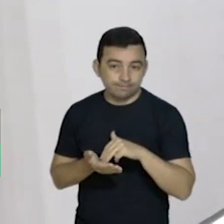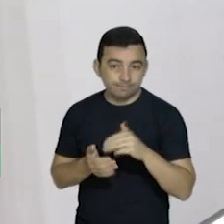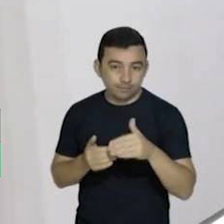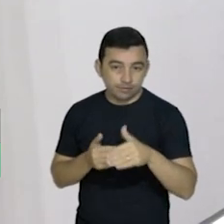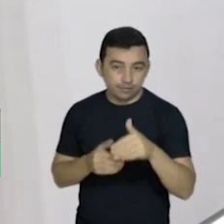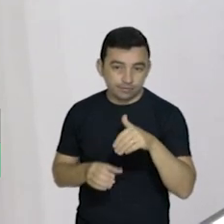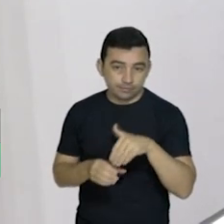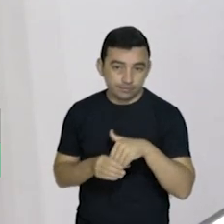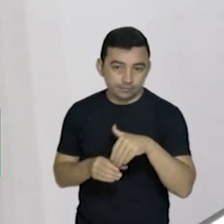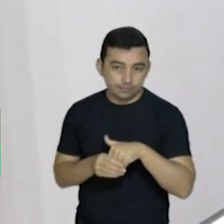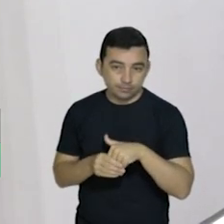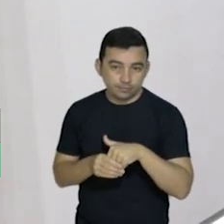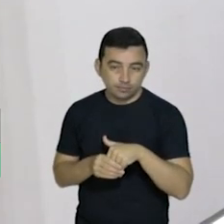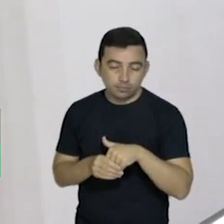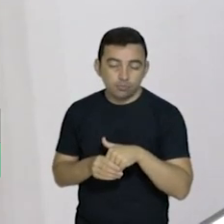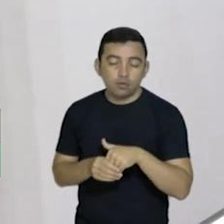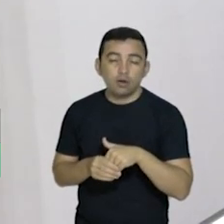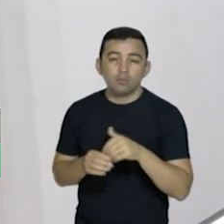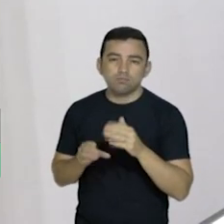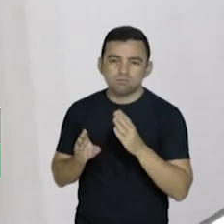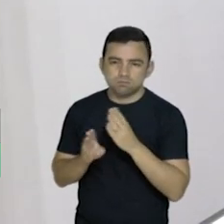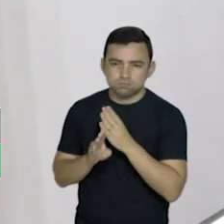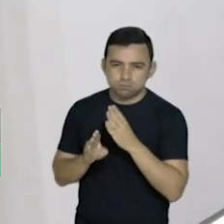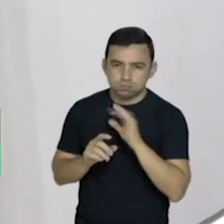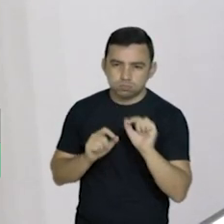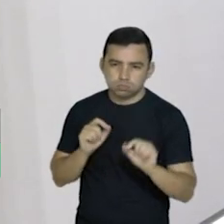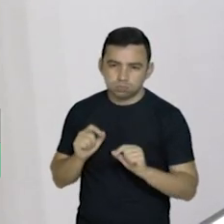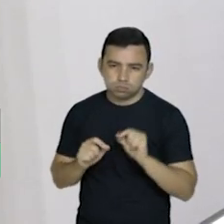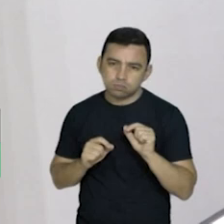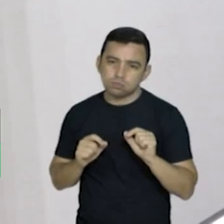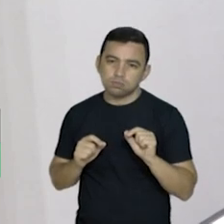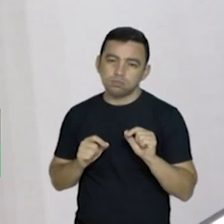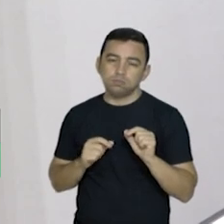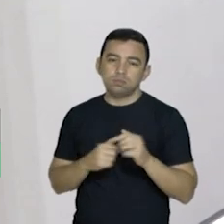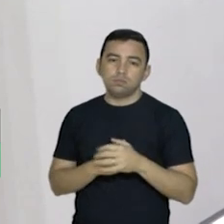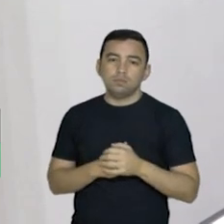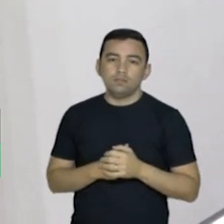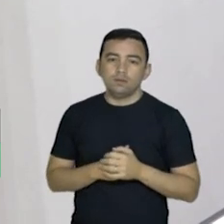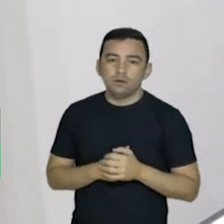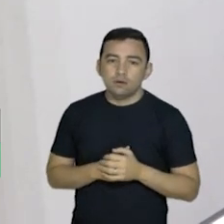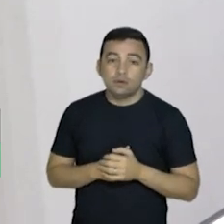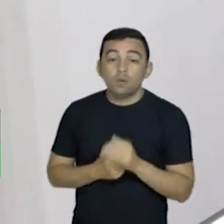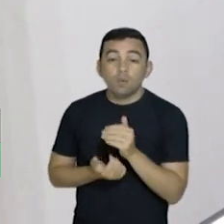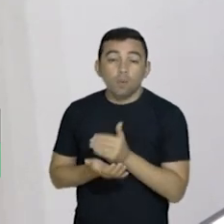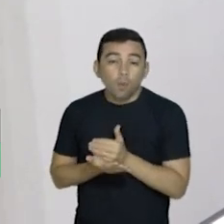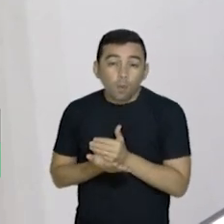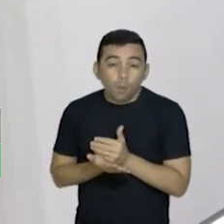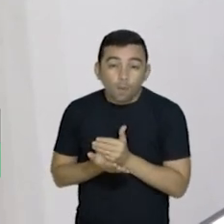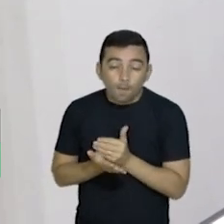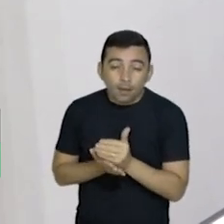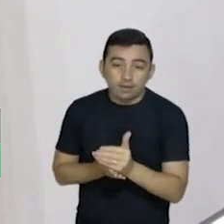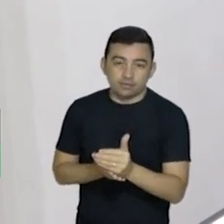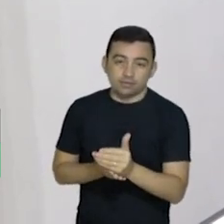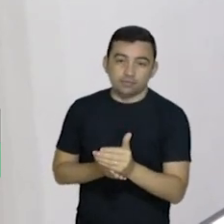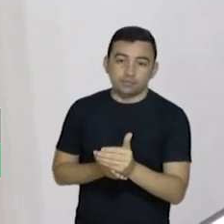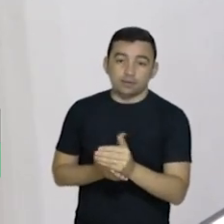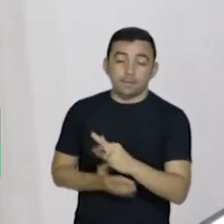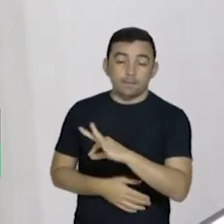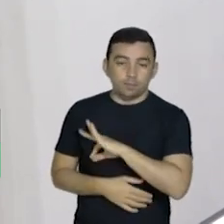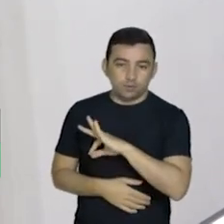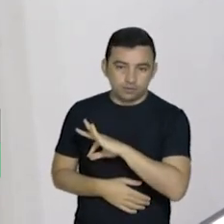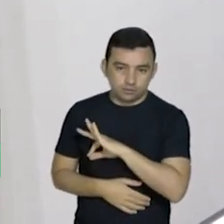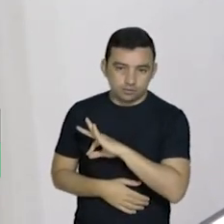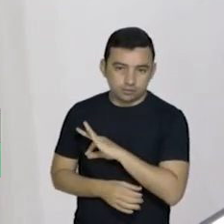de uma Operação realizada iniciada pela Polícia